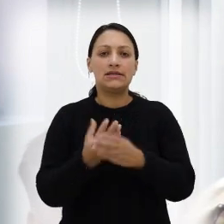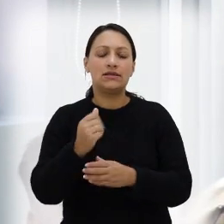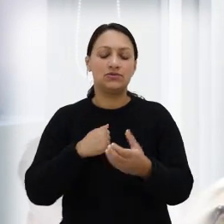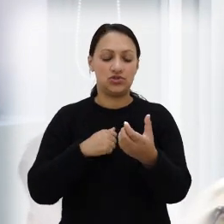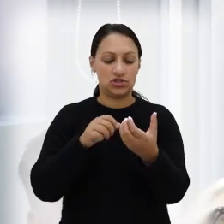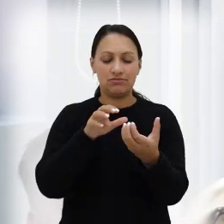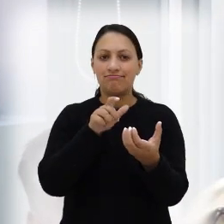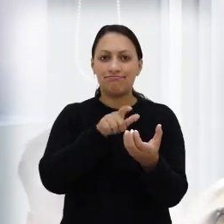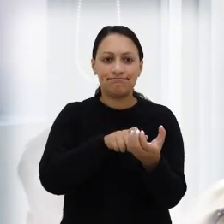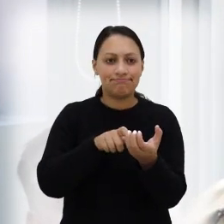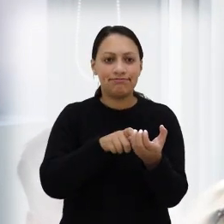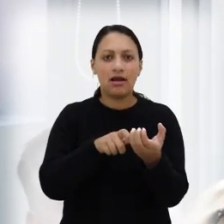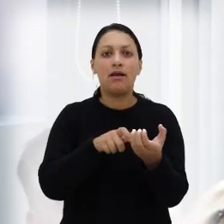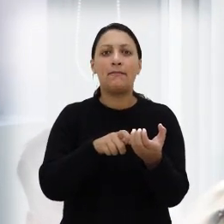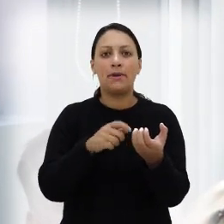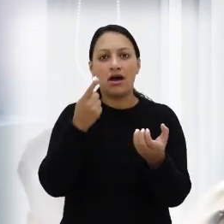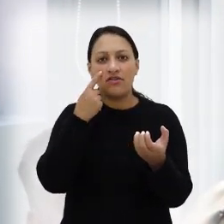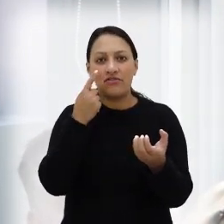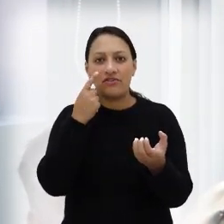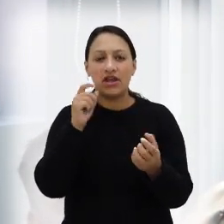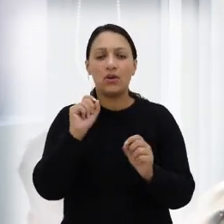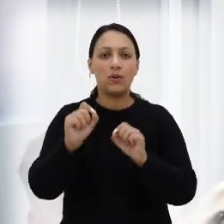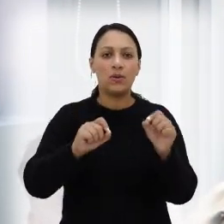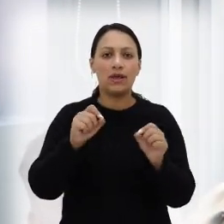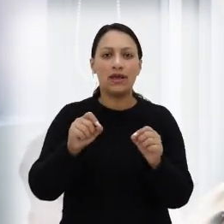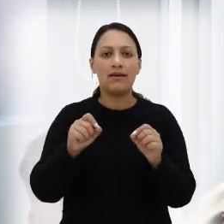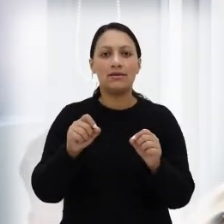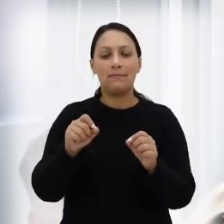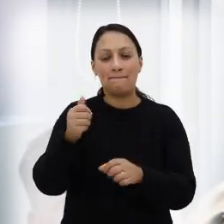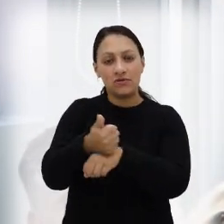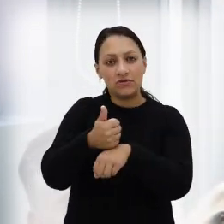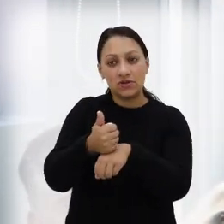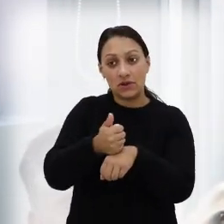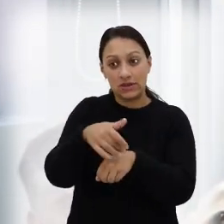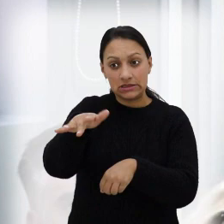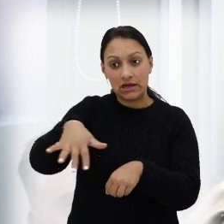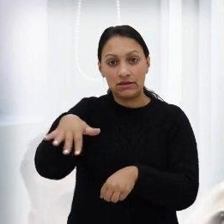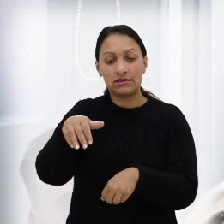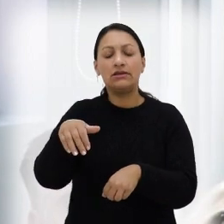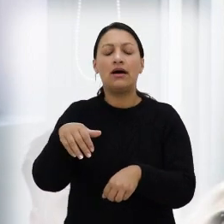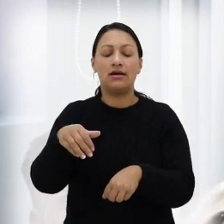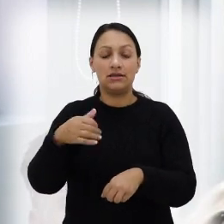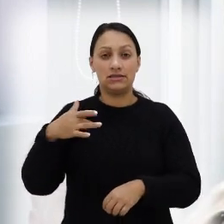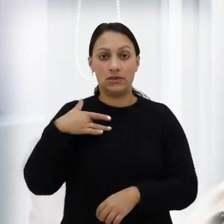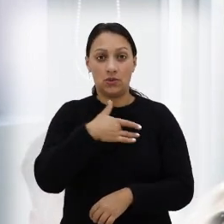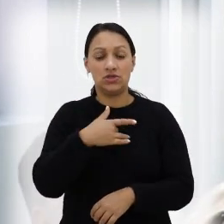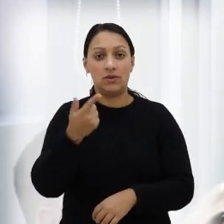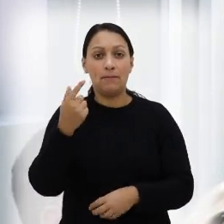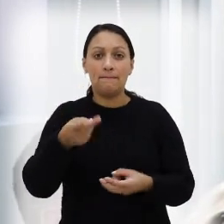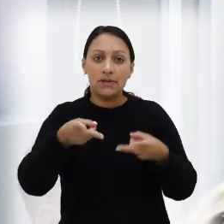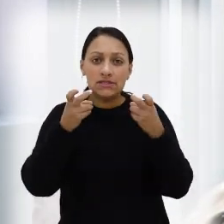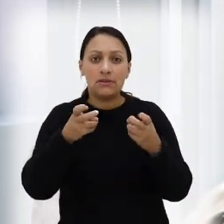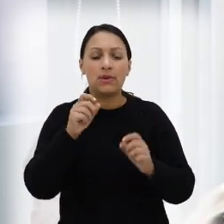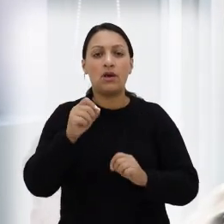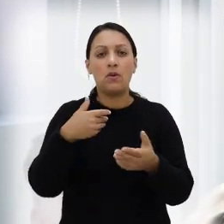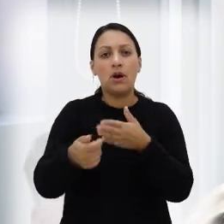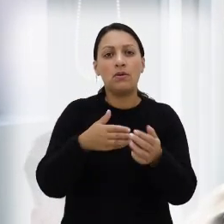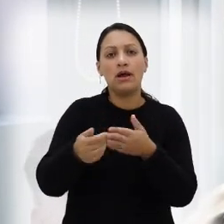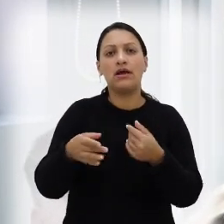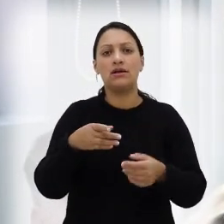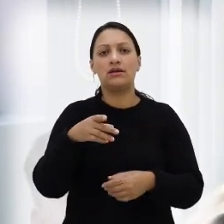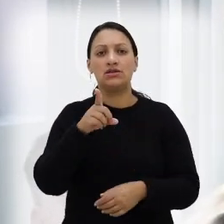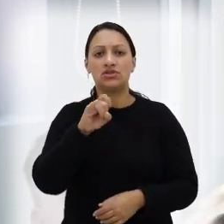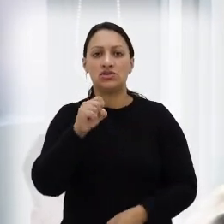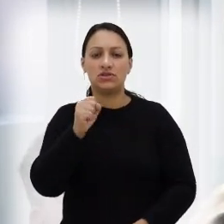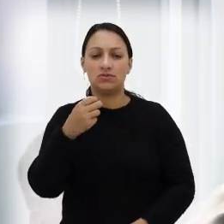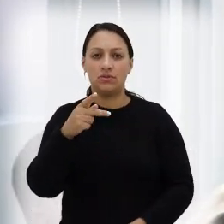de raio-x de profissionais da saúde, que permite eles verem a dose deles em tempo real em qualquer dispositivo conectado na